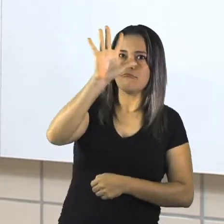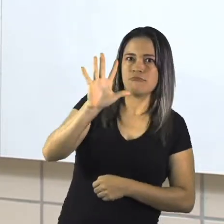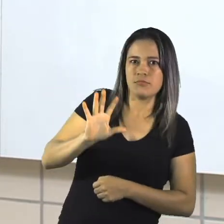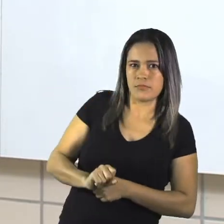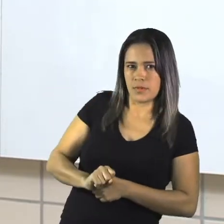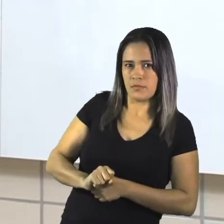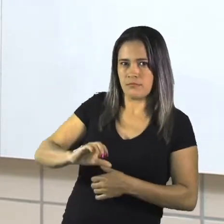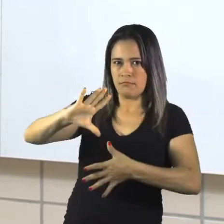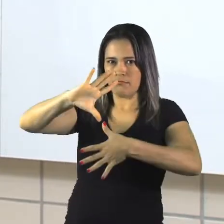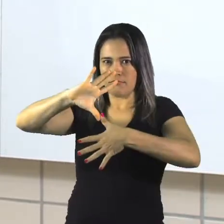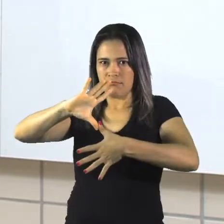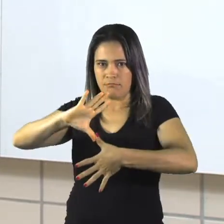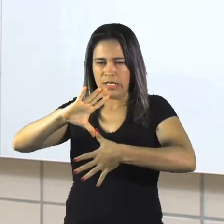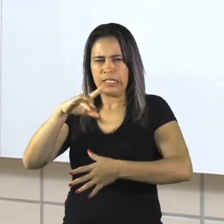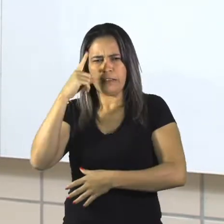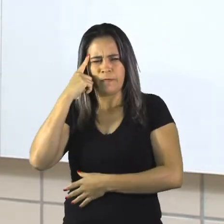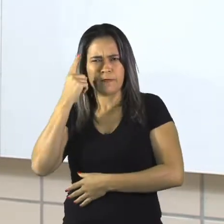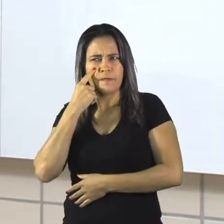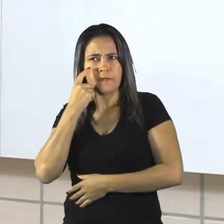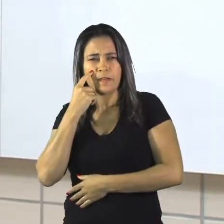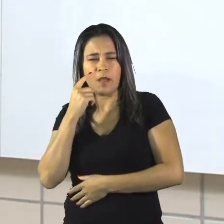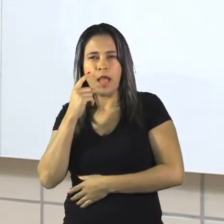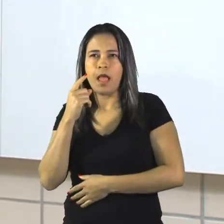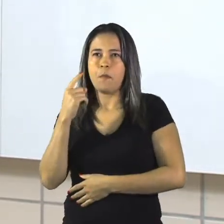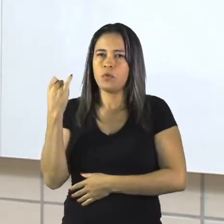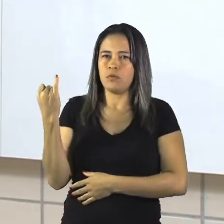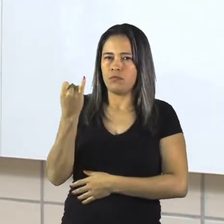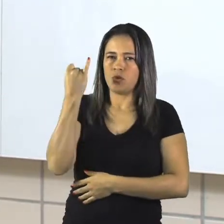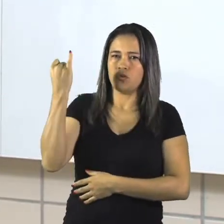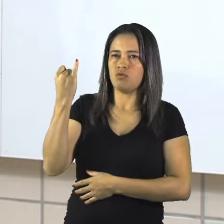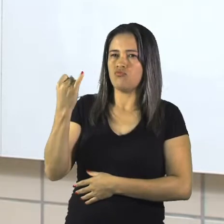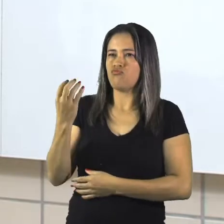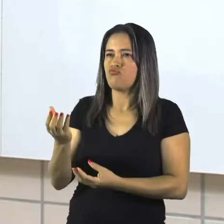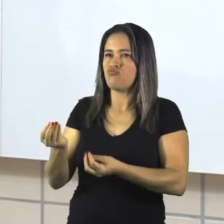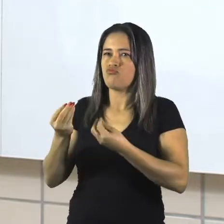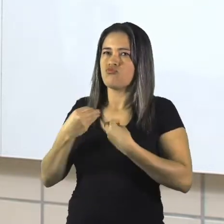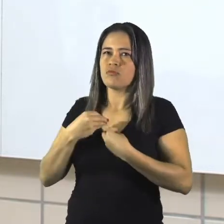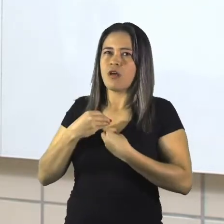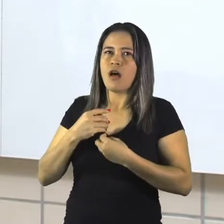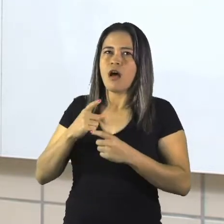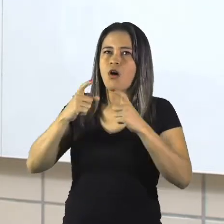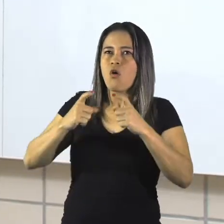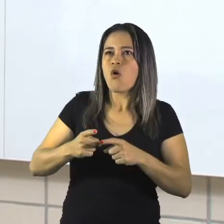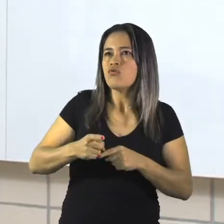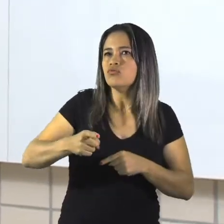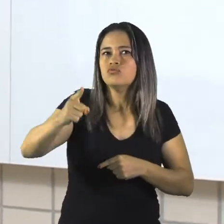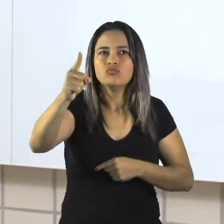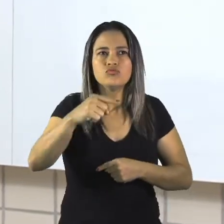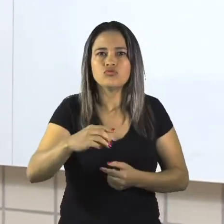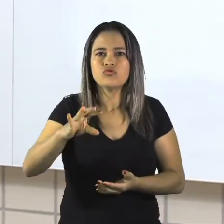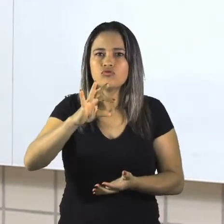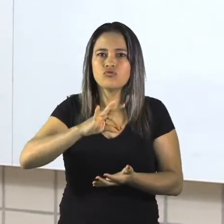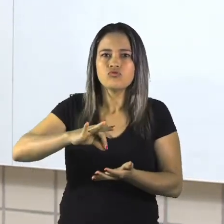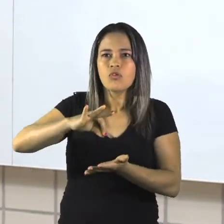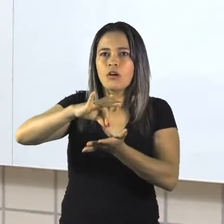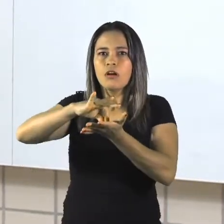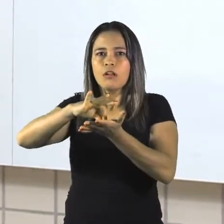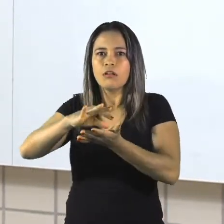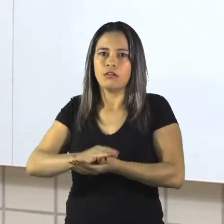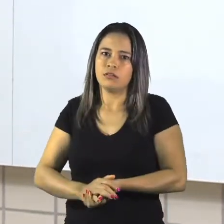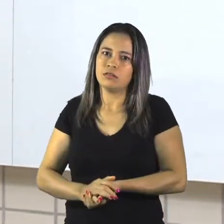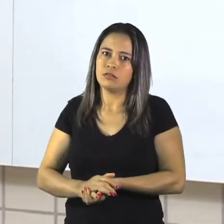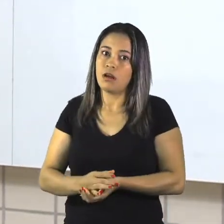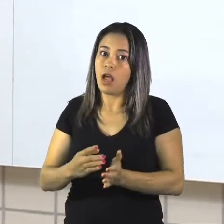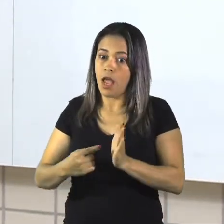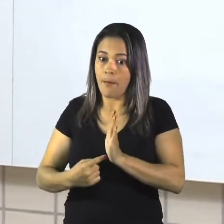mapa ele é importante porque ele nos dá sentido, nos dá direção, ele nos localiza, né? A partir do mapa,